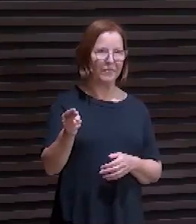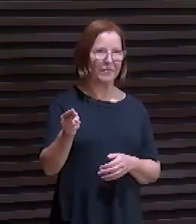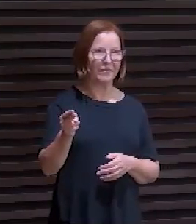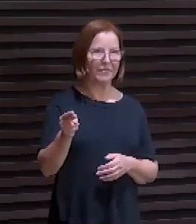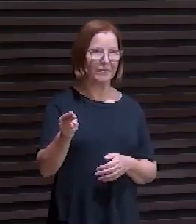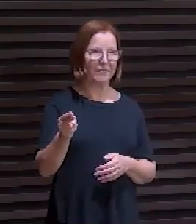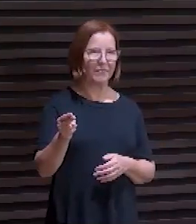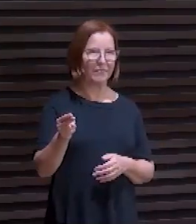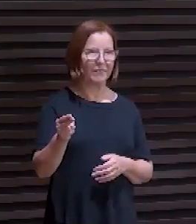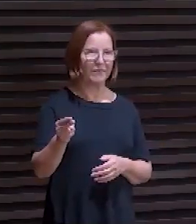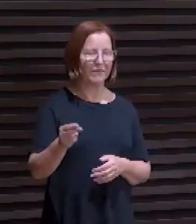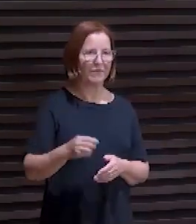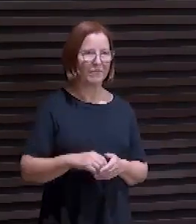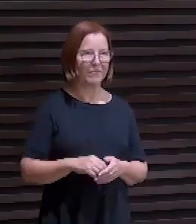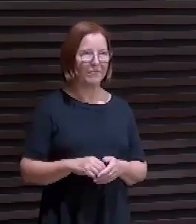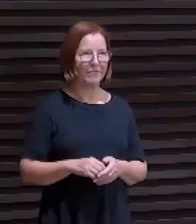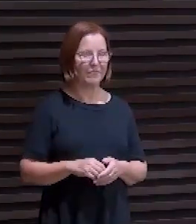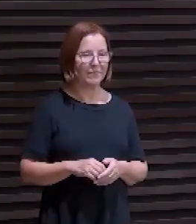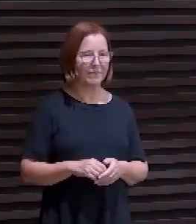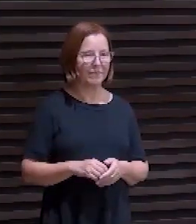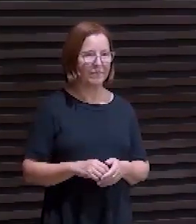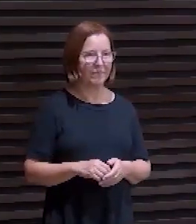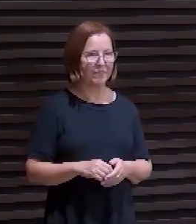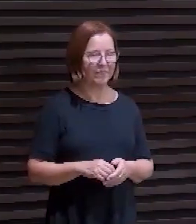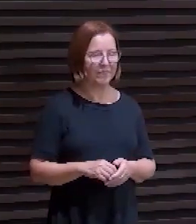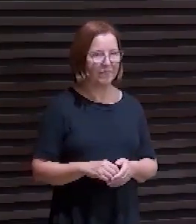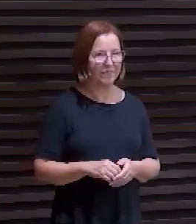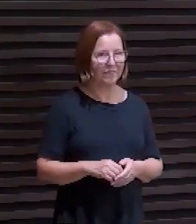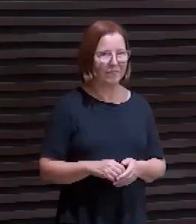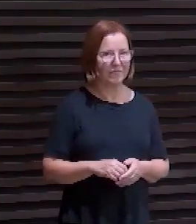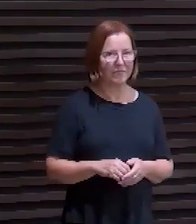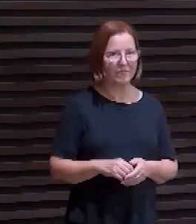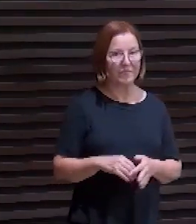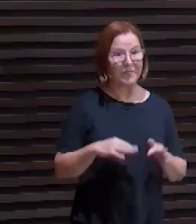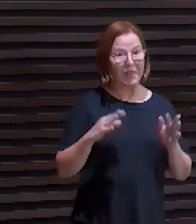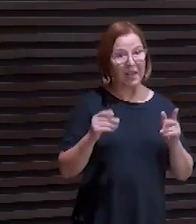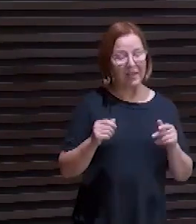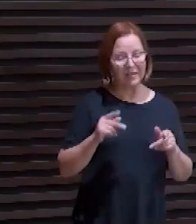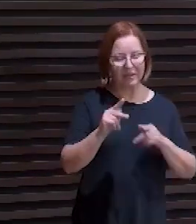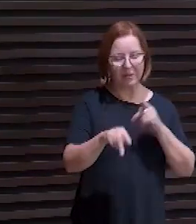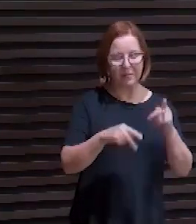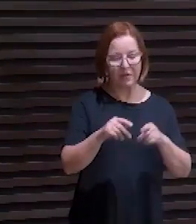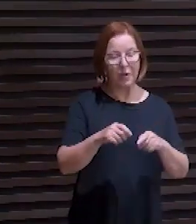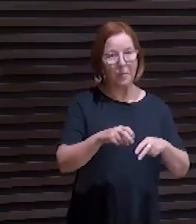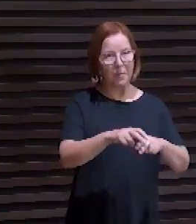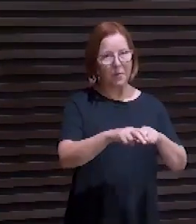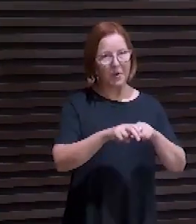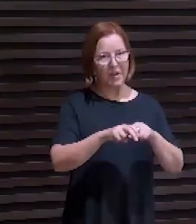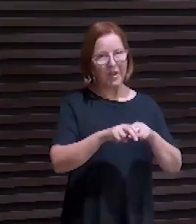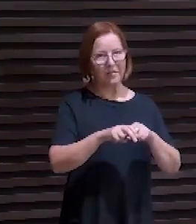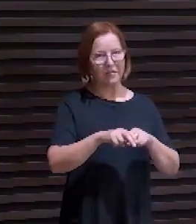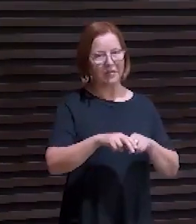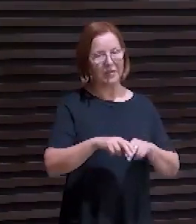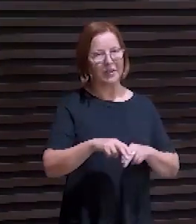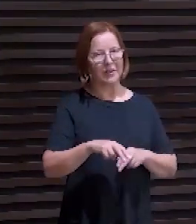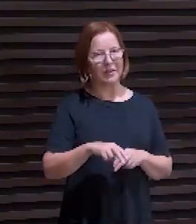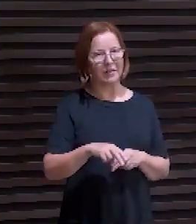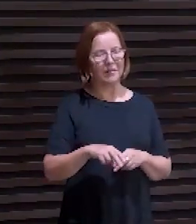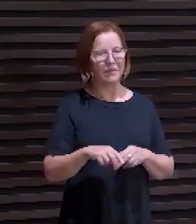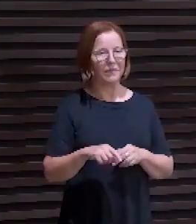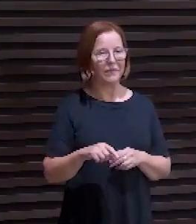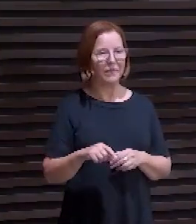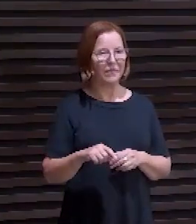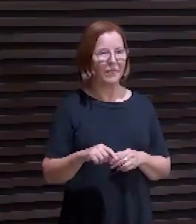É característico dos homens, por causa das imperfeições de sua natureza, de gerar no